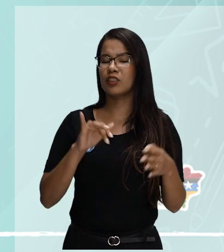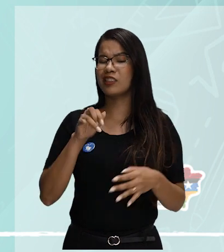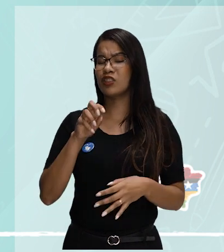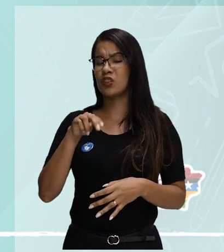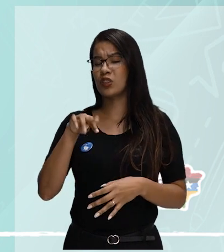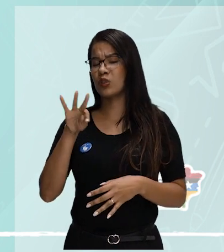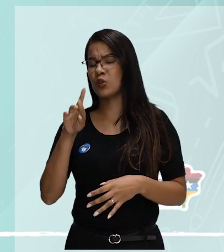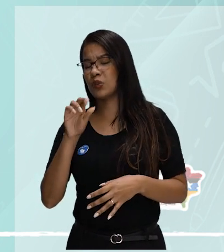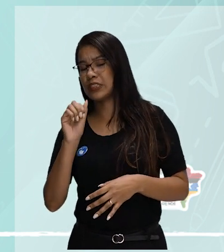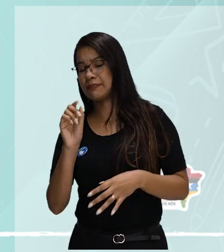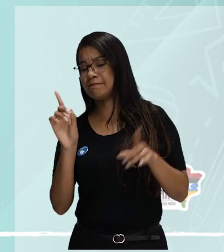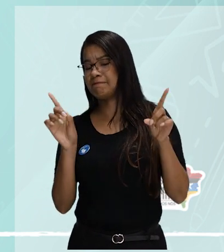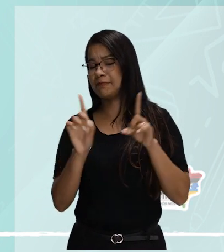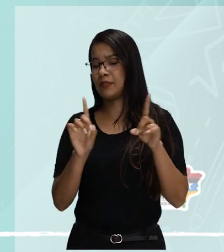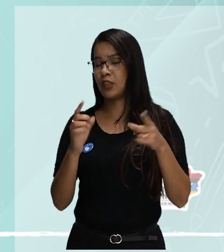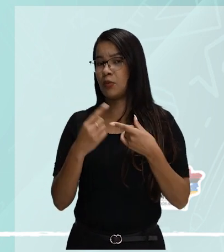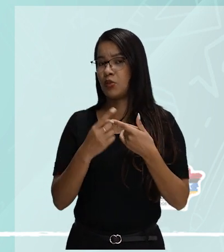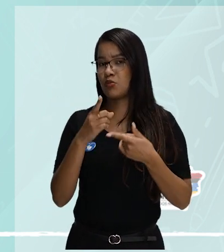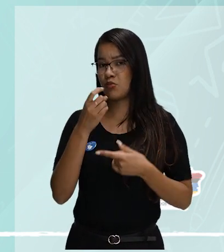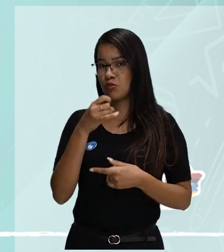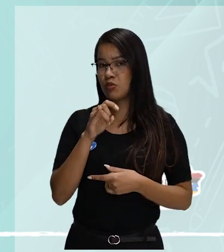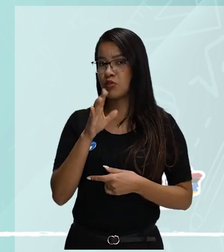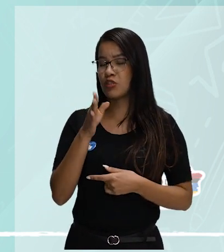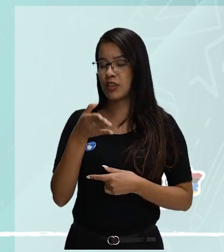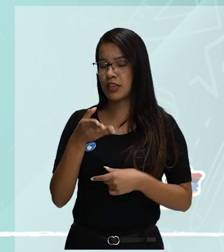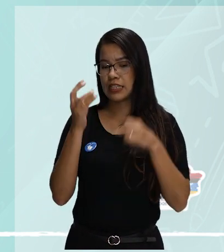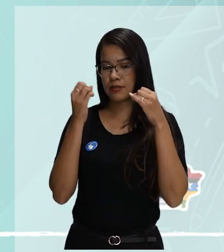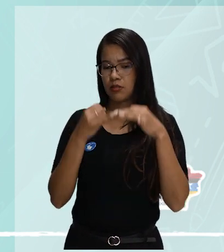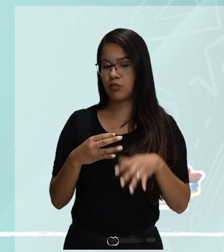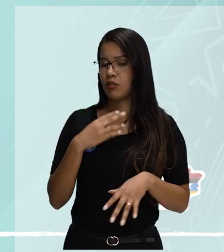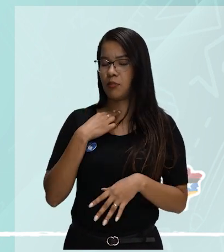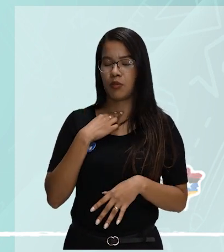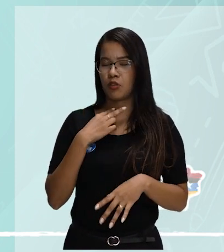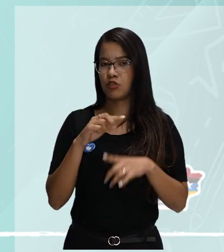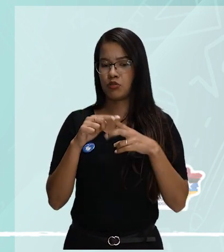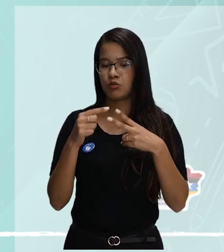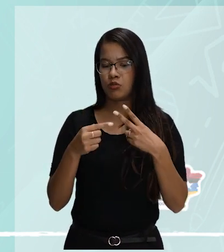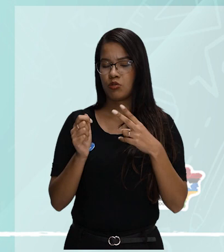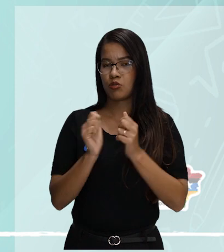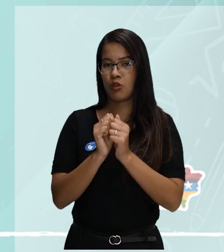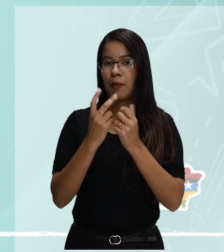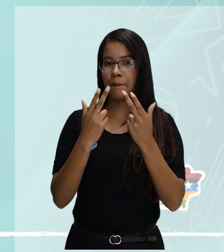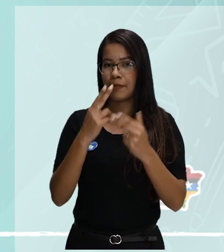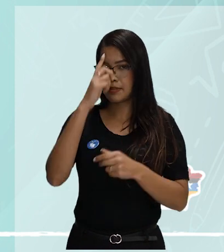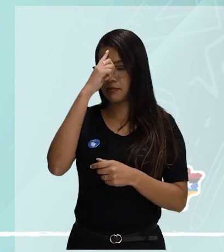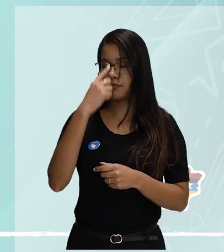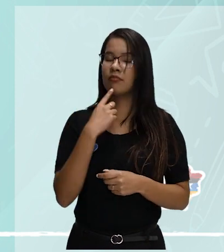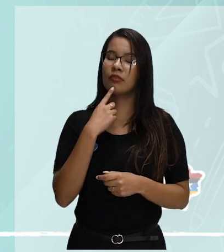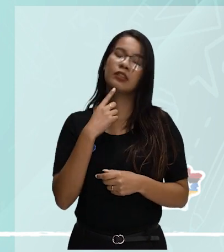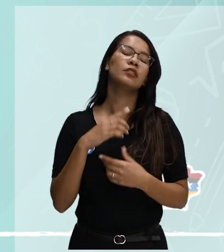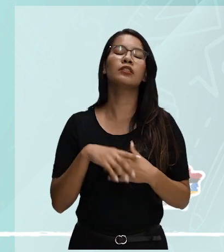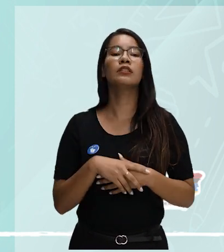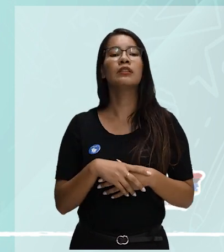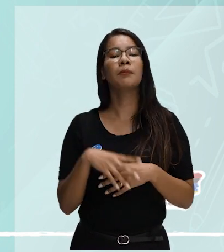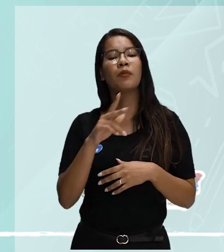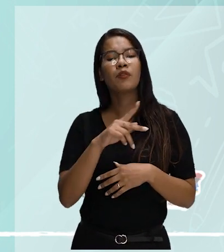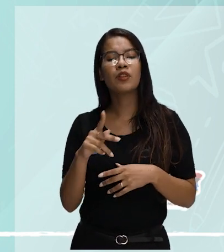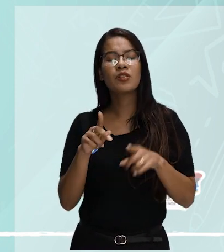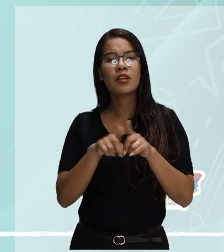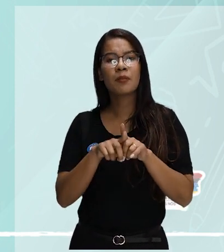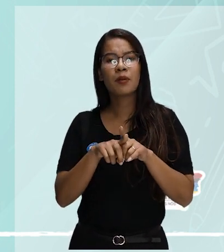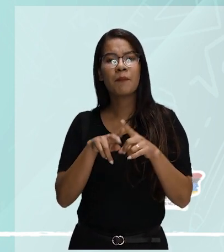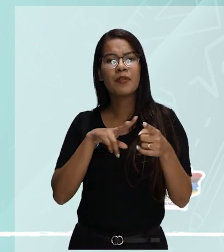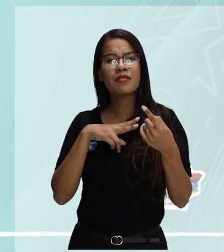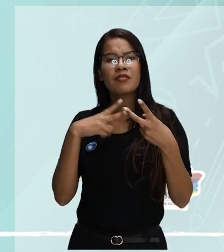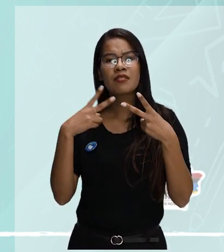é, porque o senhor falou que não pode 2 elementos com a mesma imagem para ser injetora. É verdade. E, professor, eu estou observando